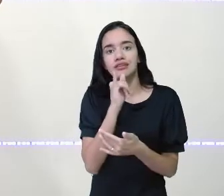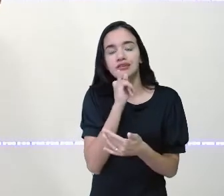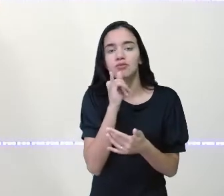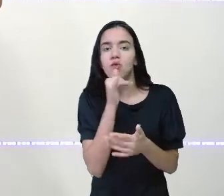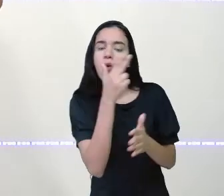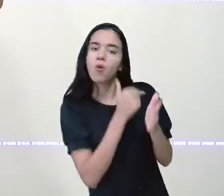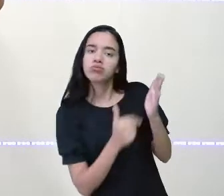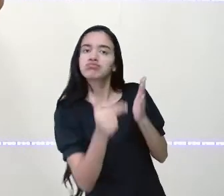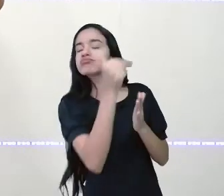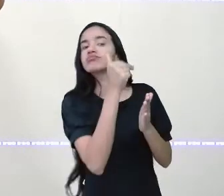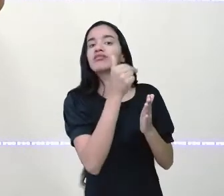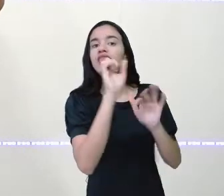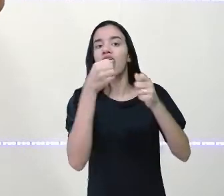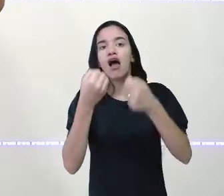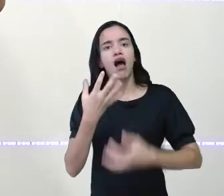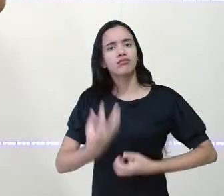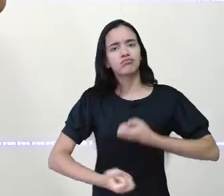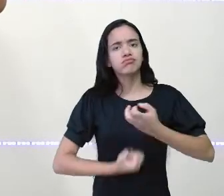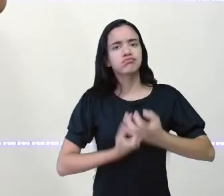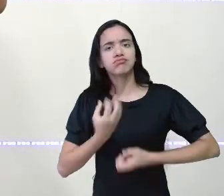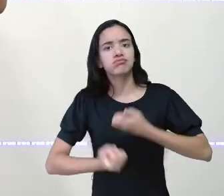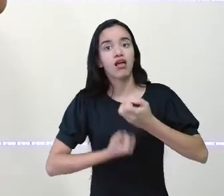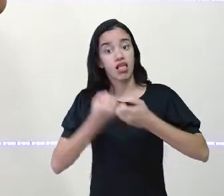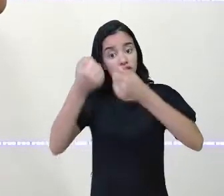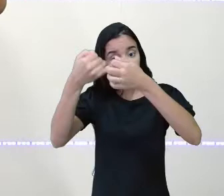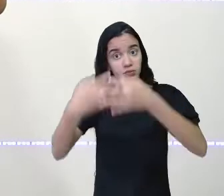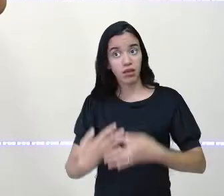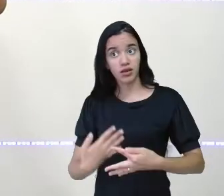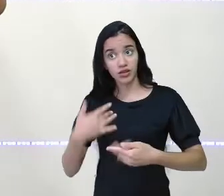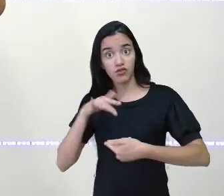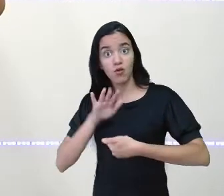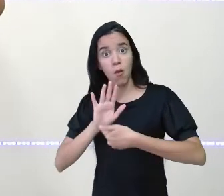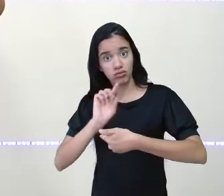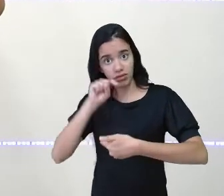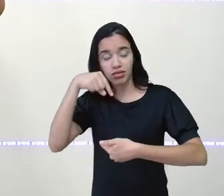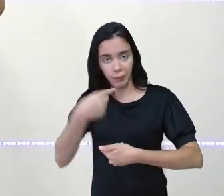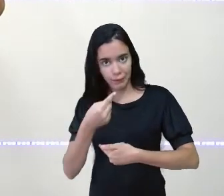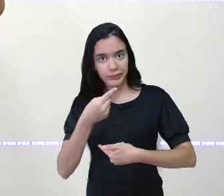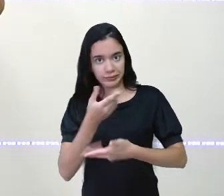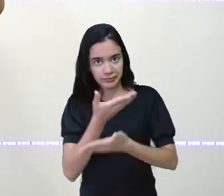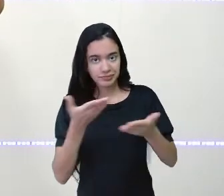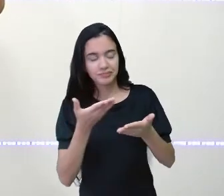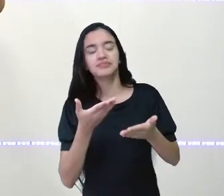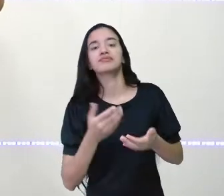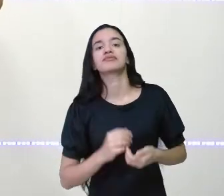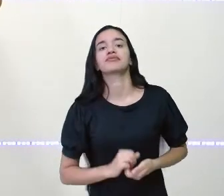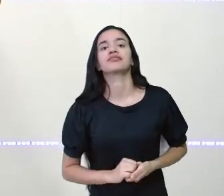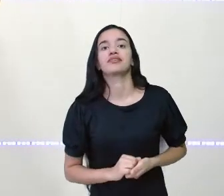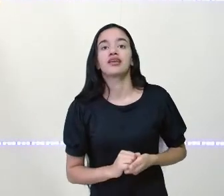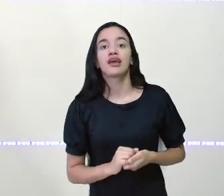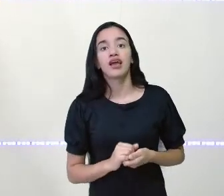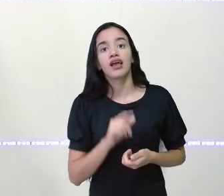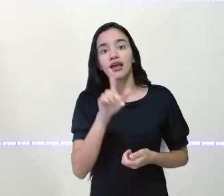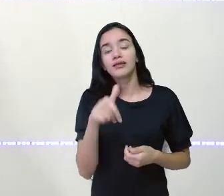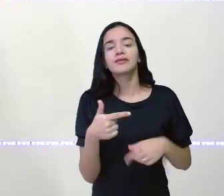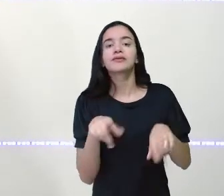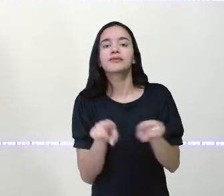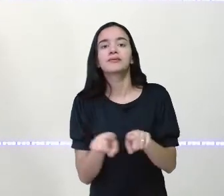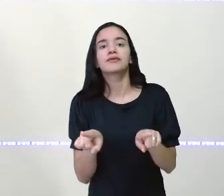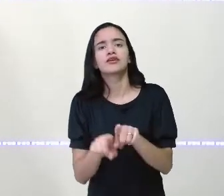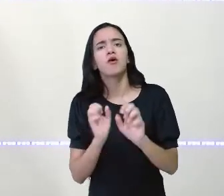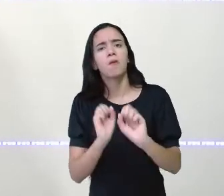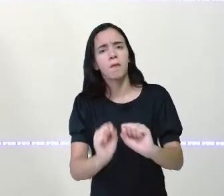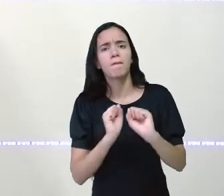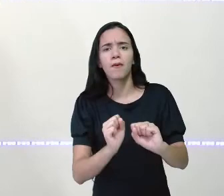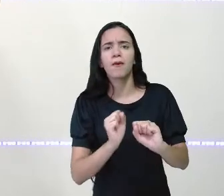está sendo dito. Olha que interessante. Vou mostrar daqui a pouquinho para vocês, tá? Eles indicam, eles